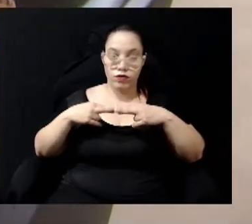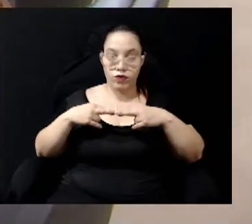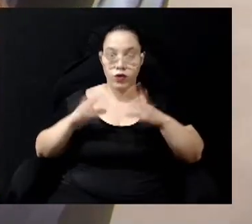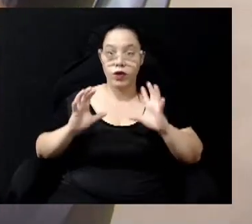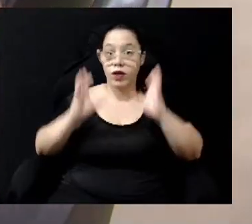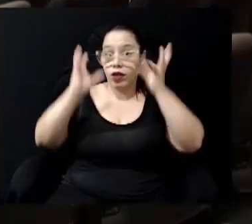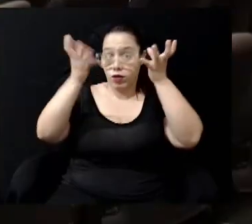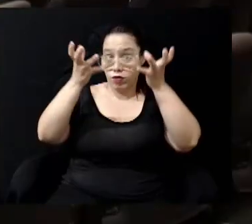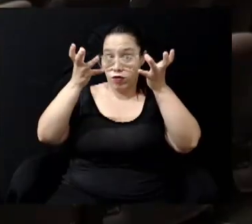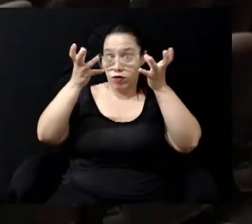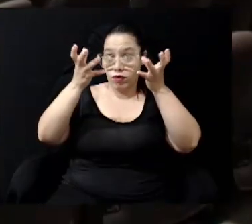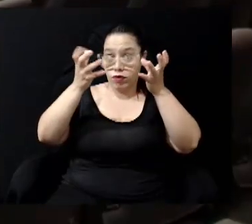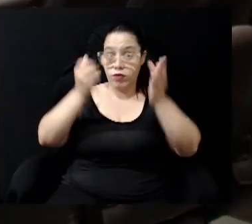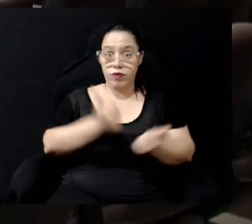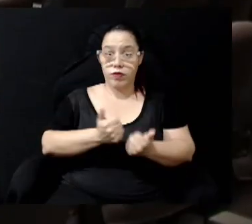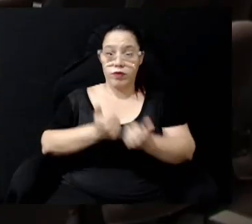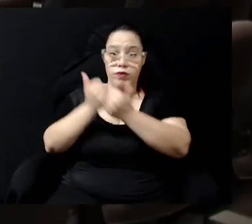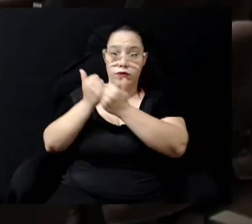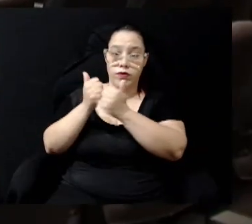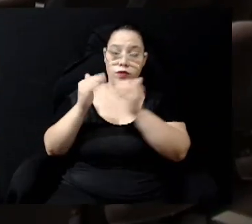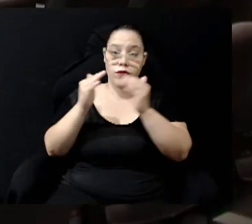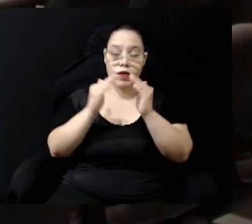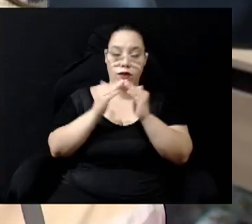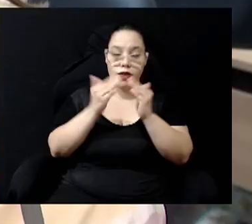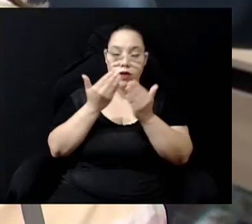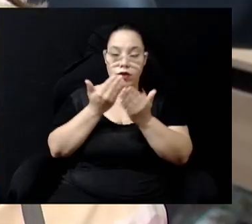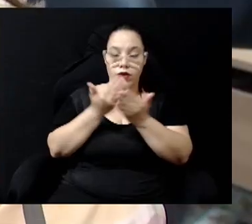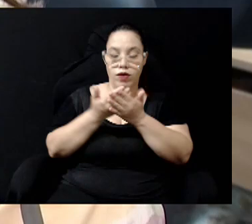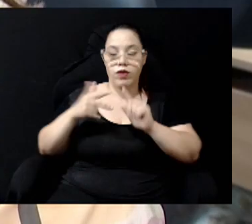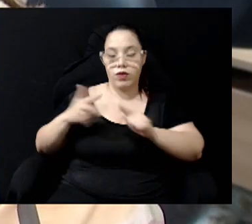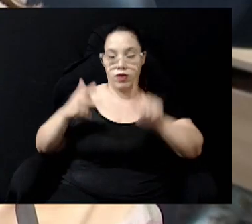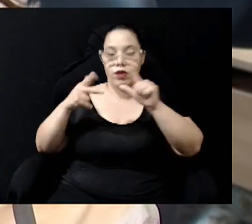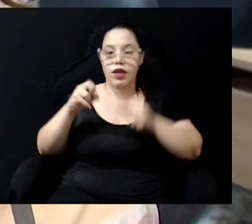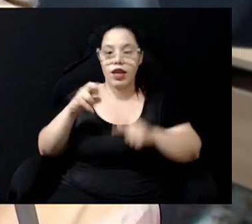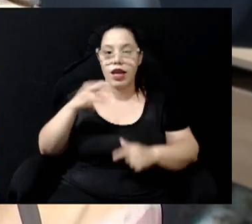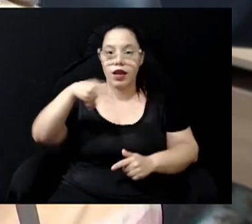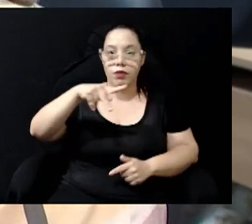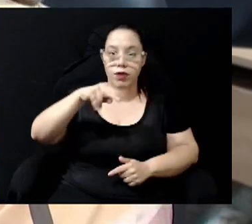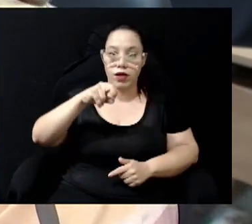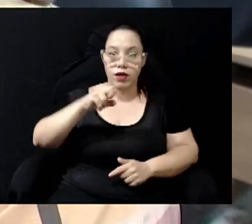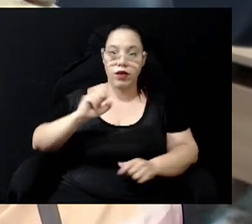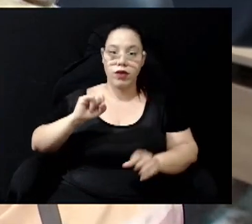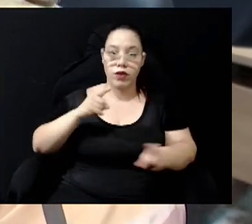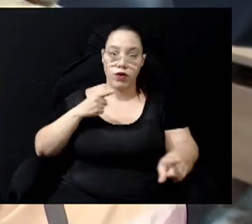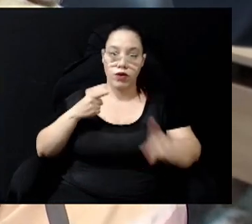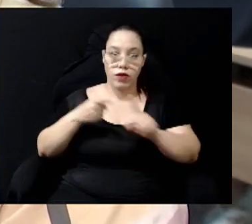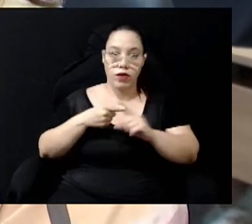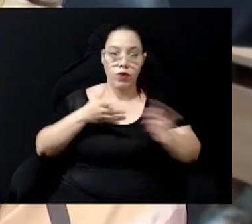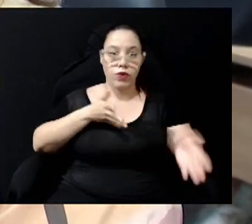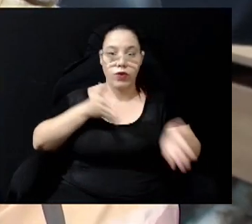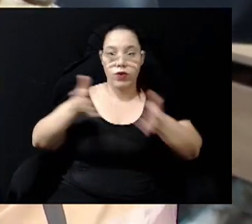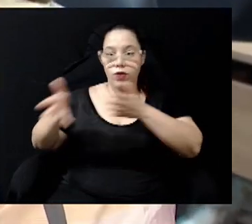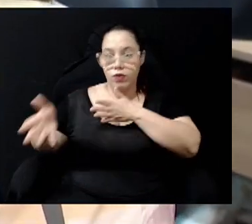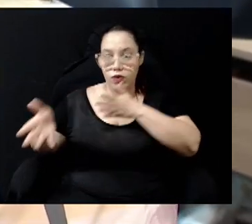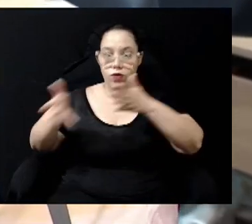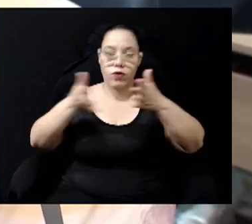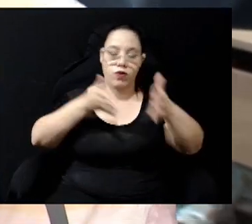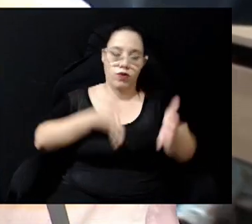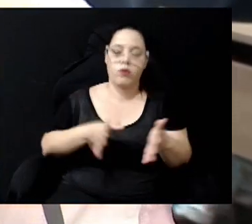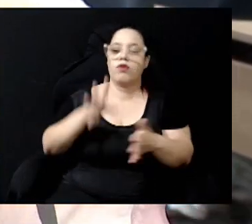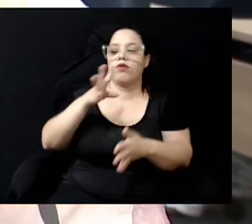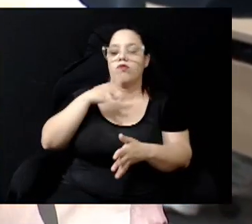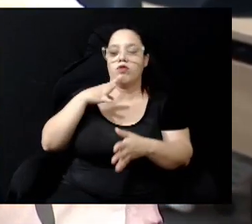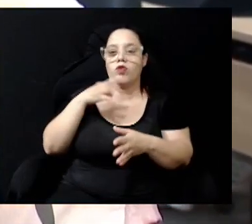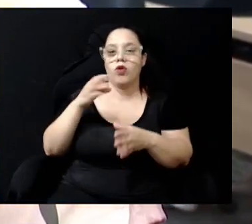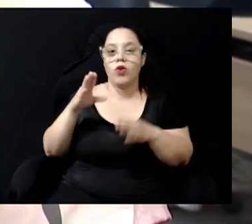o apoio da Escola do Legislativo Elecamp. O objetivo aqui é disseminar conhecimento. O Câmara Educa é um